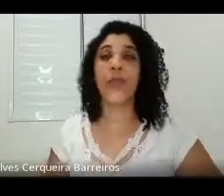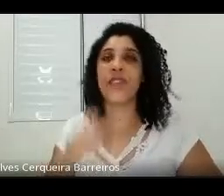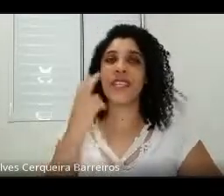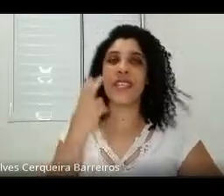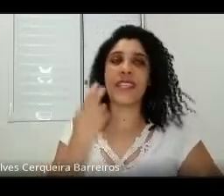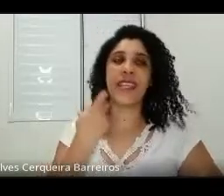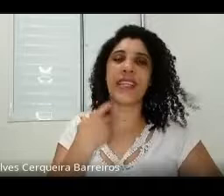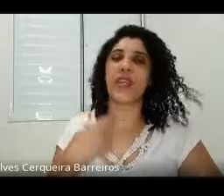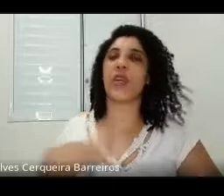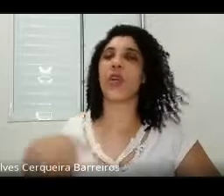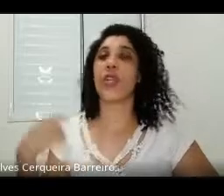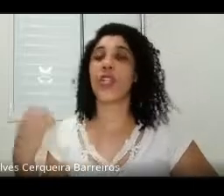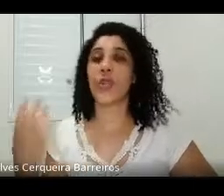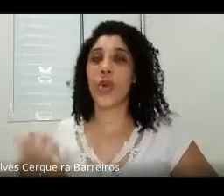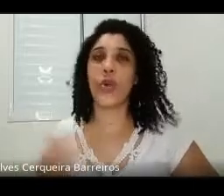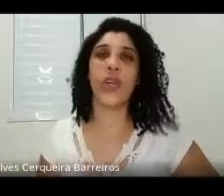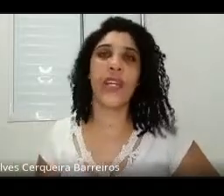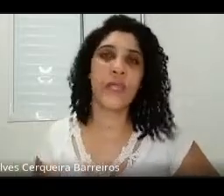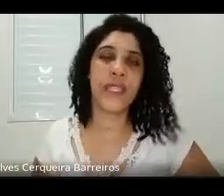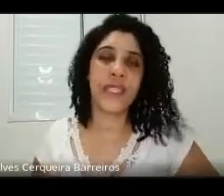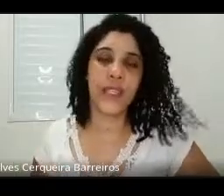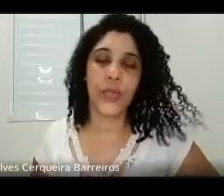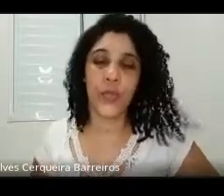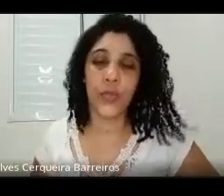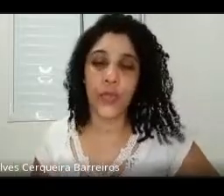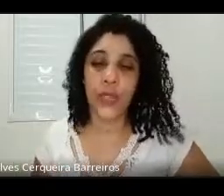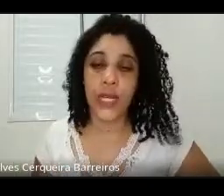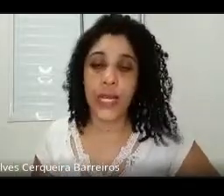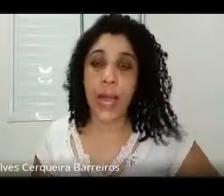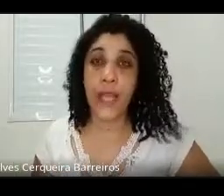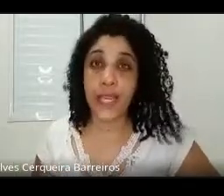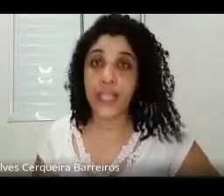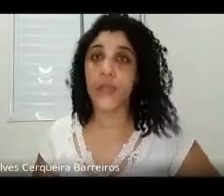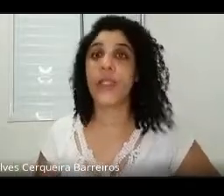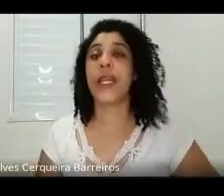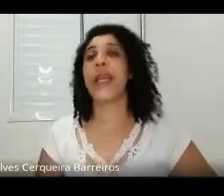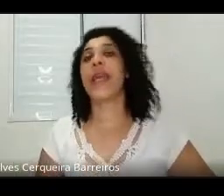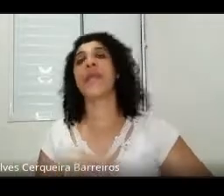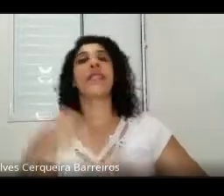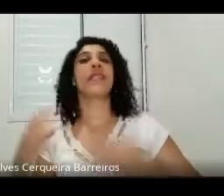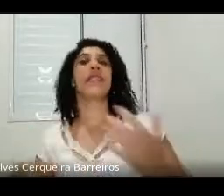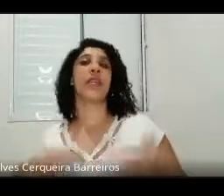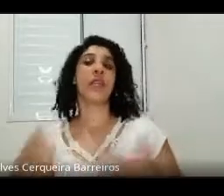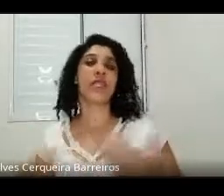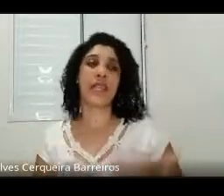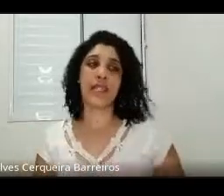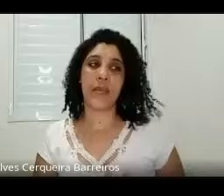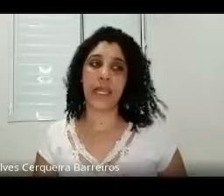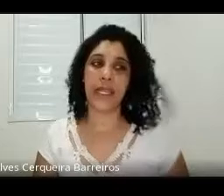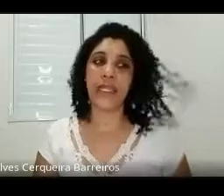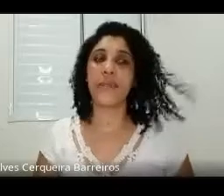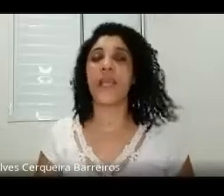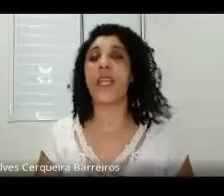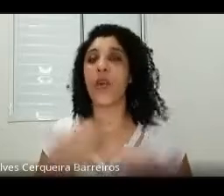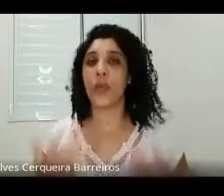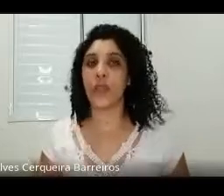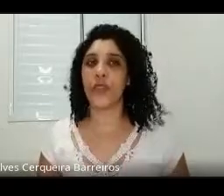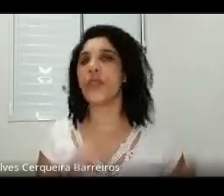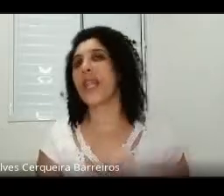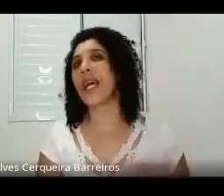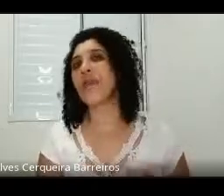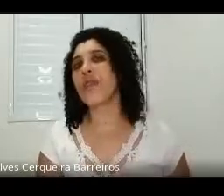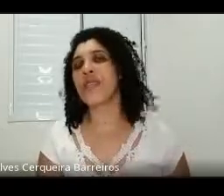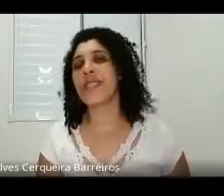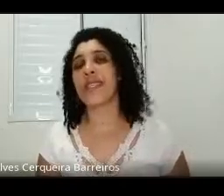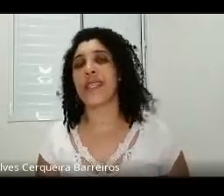Então, em 1960, Stockel, ele é um pesquisador americano, ele pesquisando a língua de sinais americana, ele